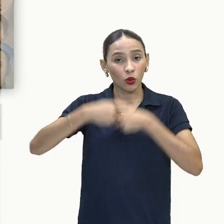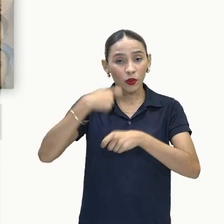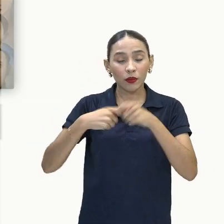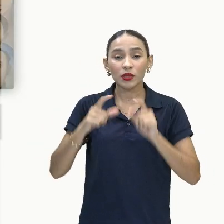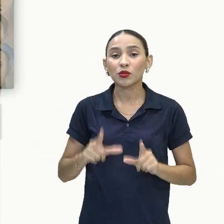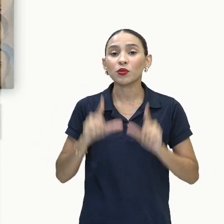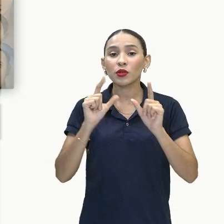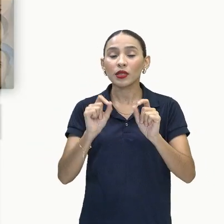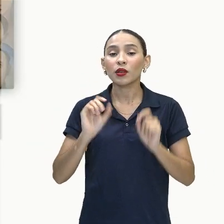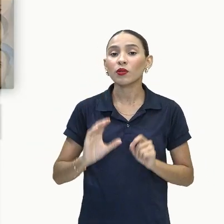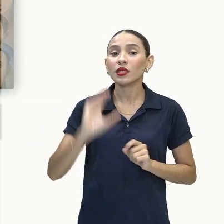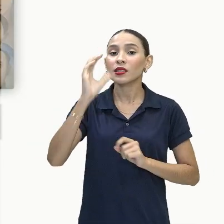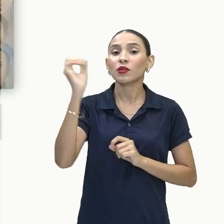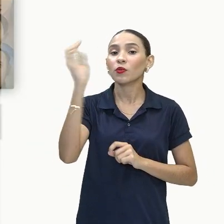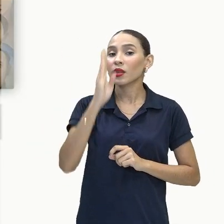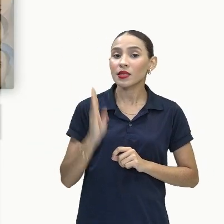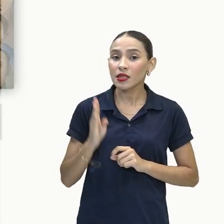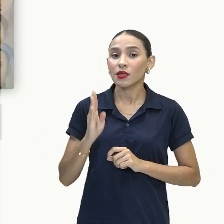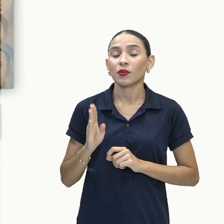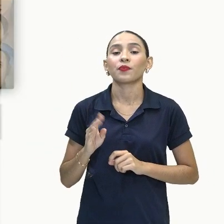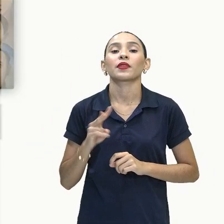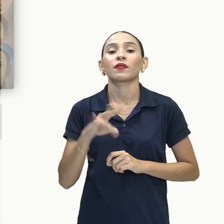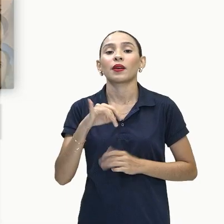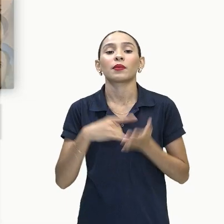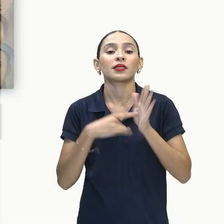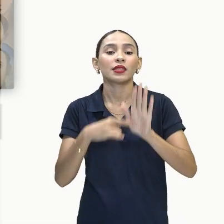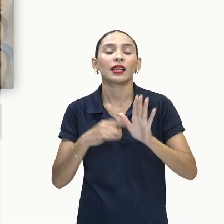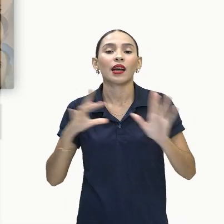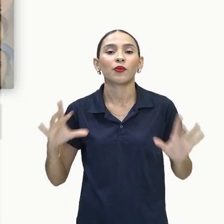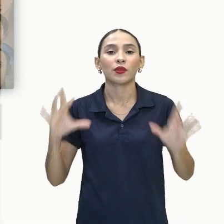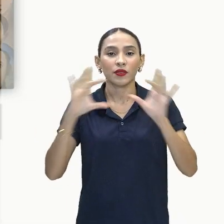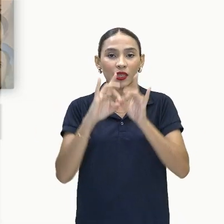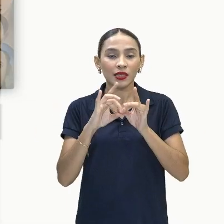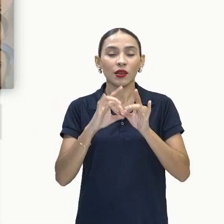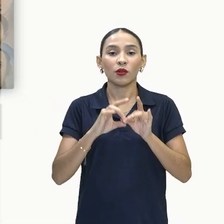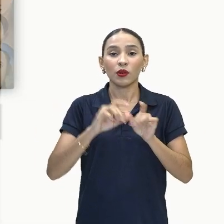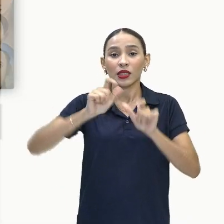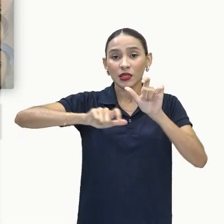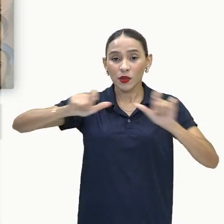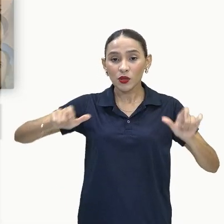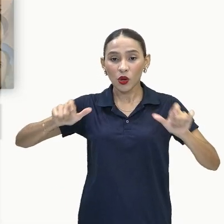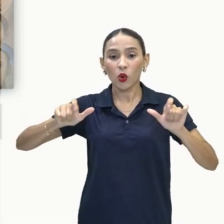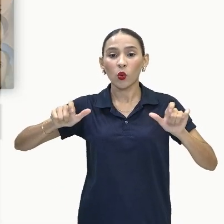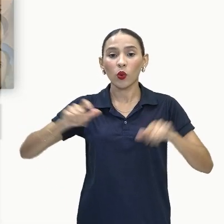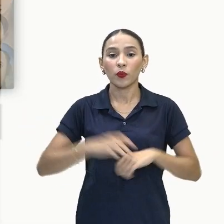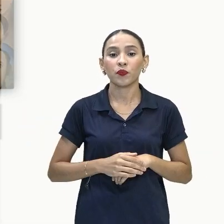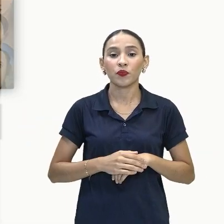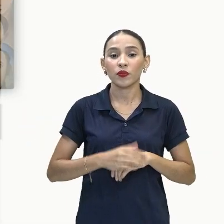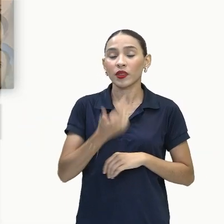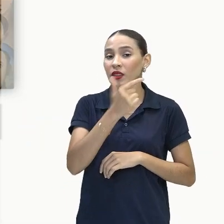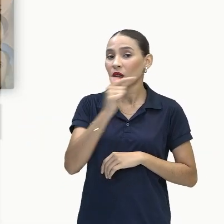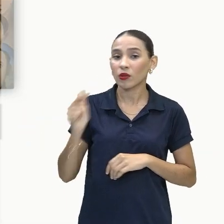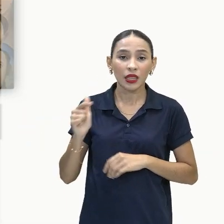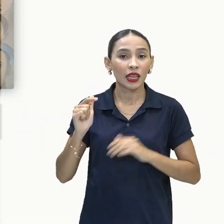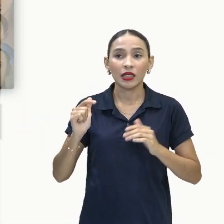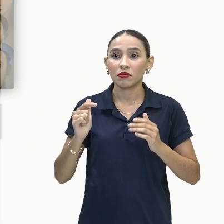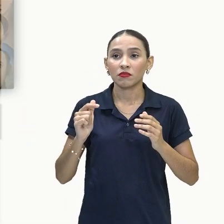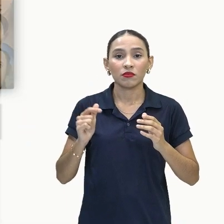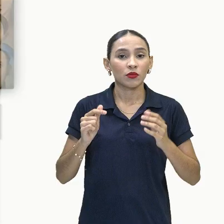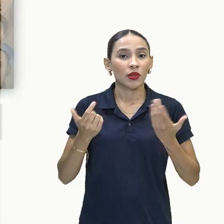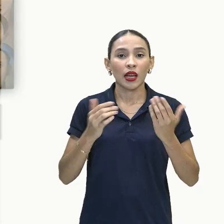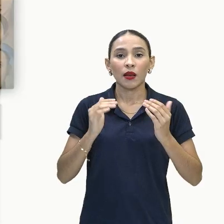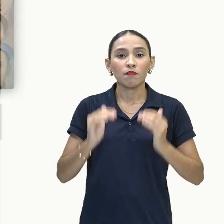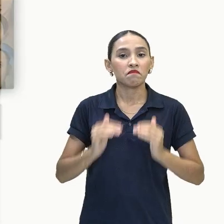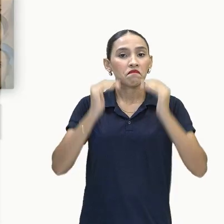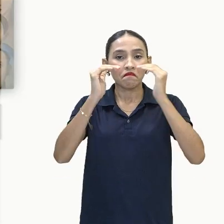estava acontecendo no Brasil. E ele traz a unificação das pessoas, aqui ele não coloca a classe social, mas ele coloca